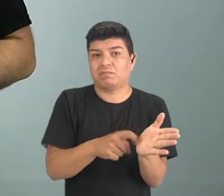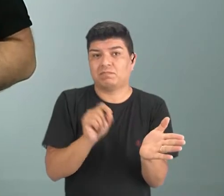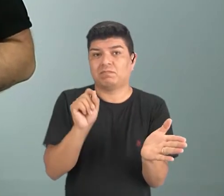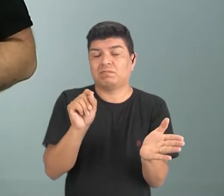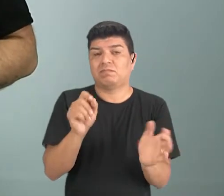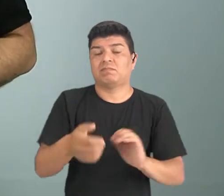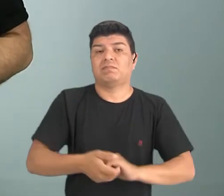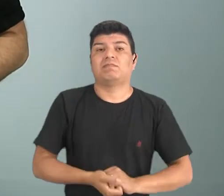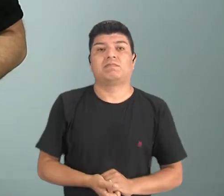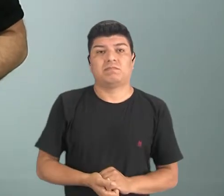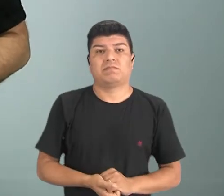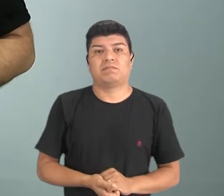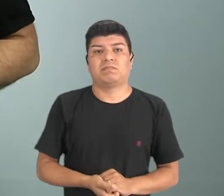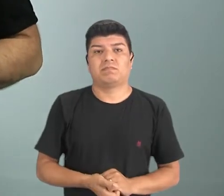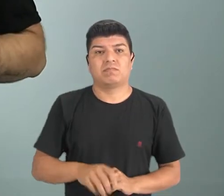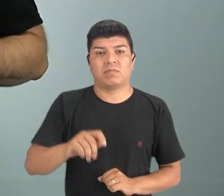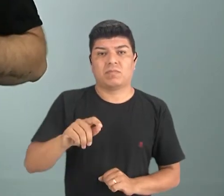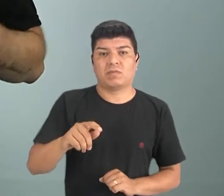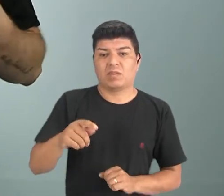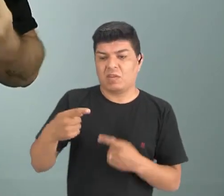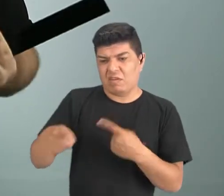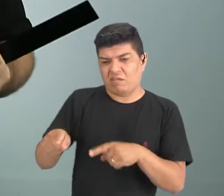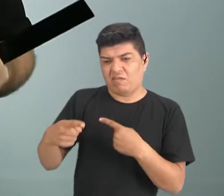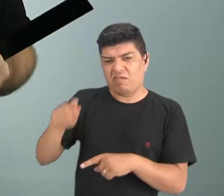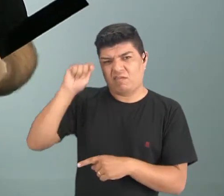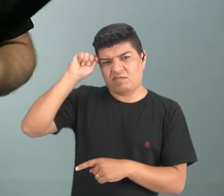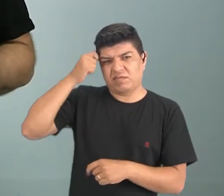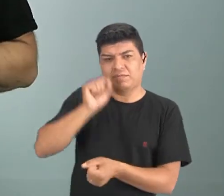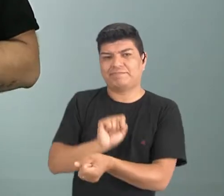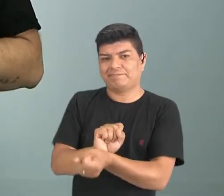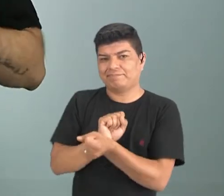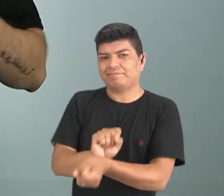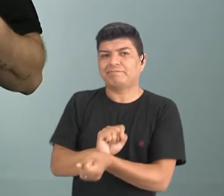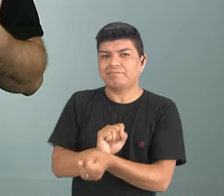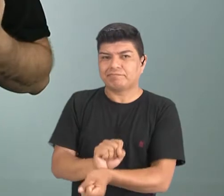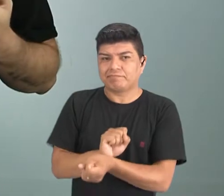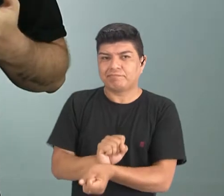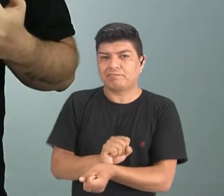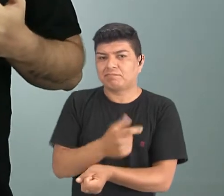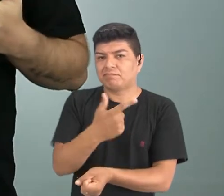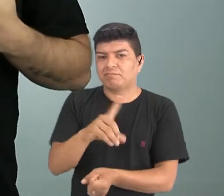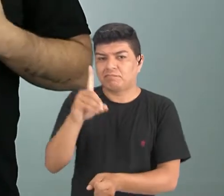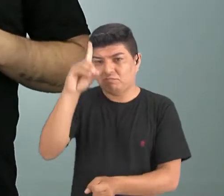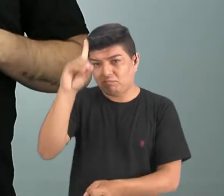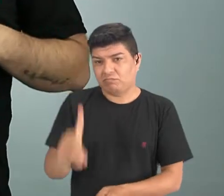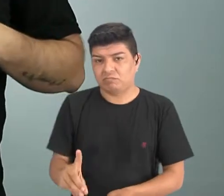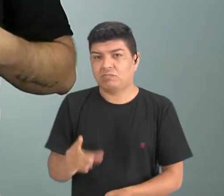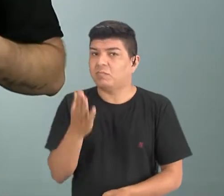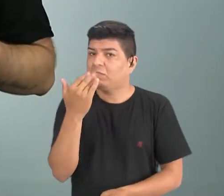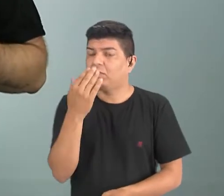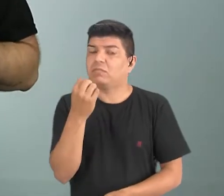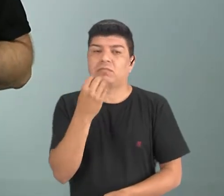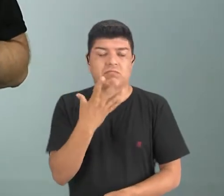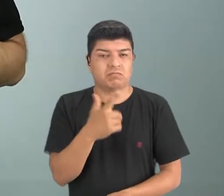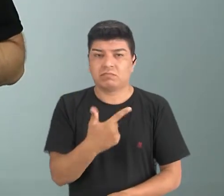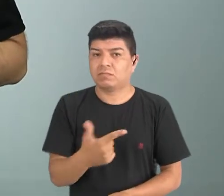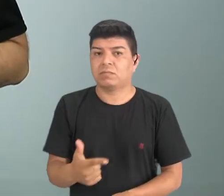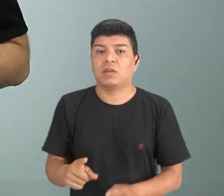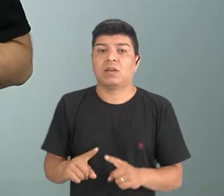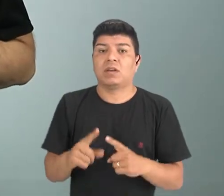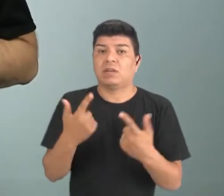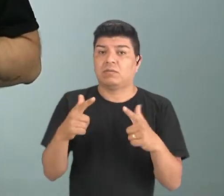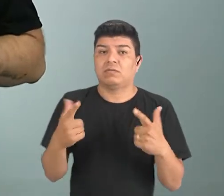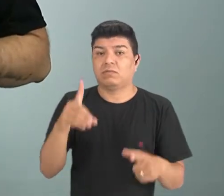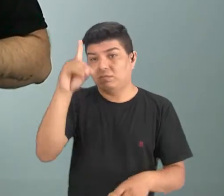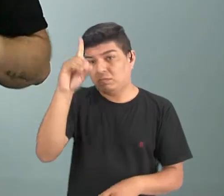eles tratavam os negros como escravos. Eles não tinham direito a uma boa alimentação, eles não